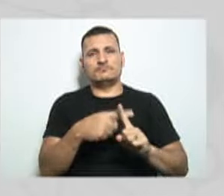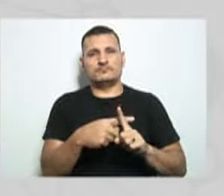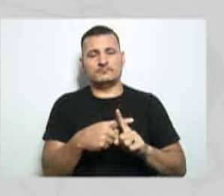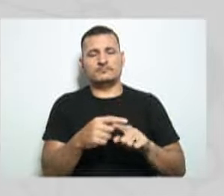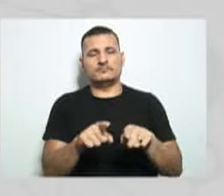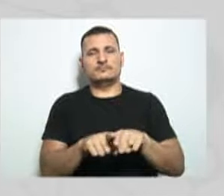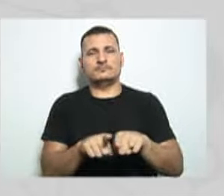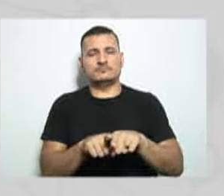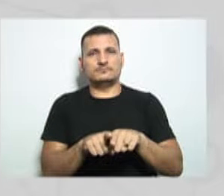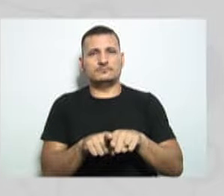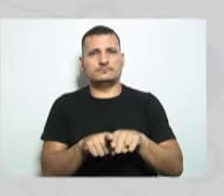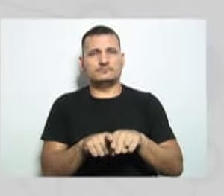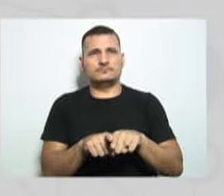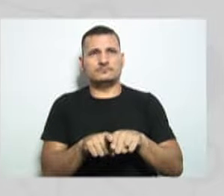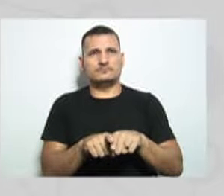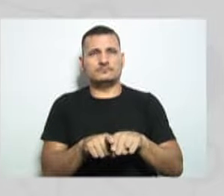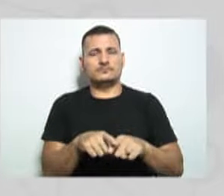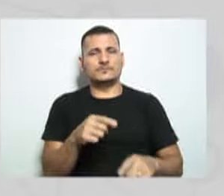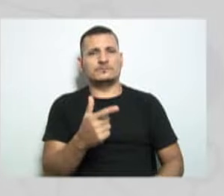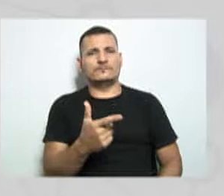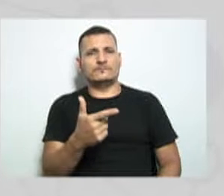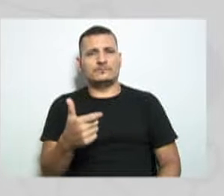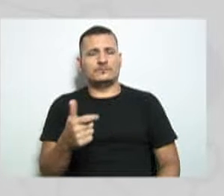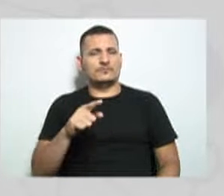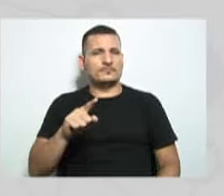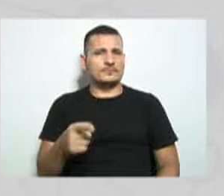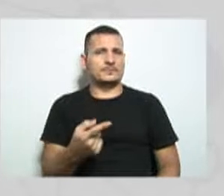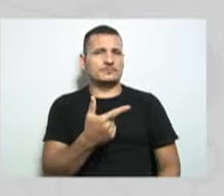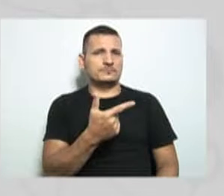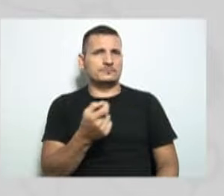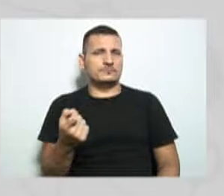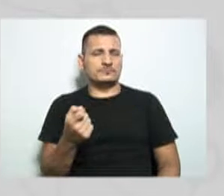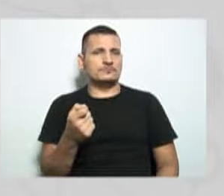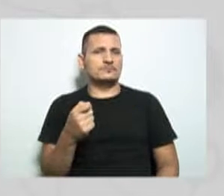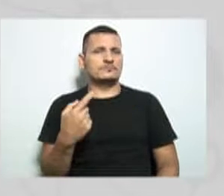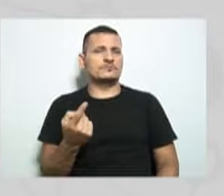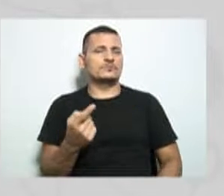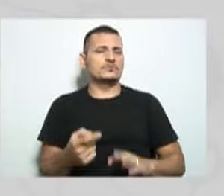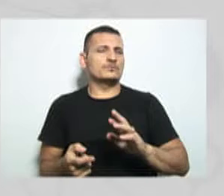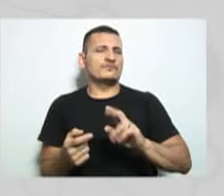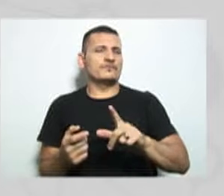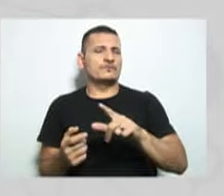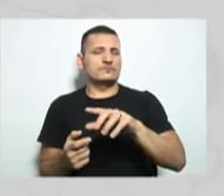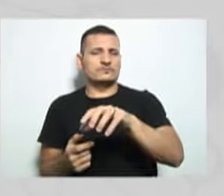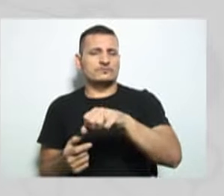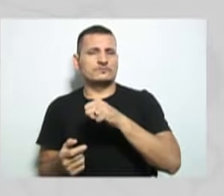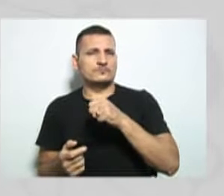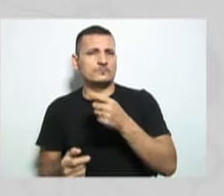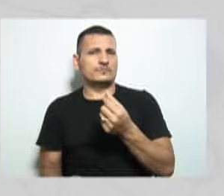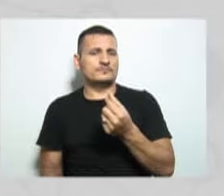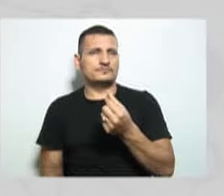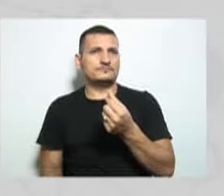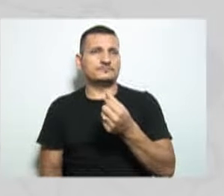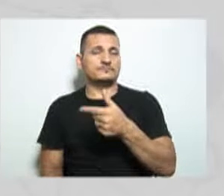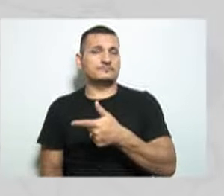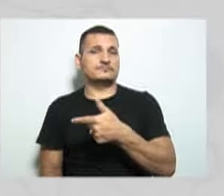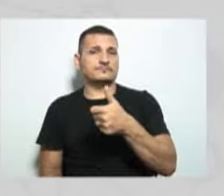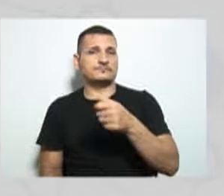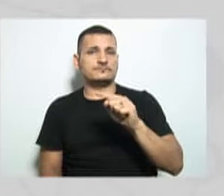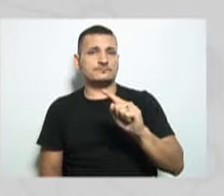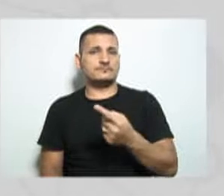aqui. Aí vai dar 21.200. Qual é a diferença? Que eu vou pegar os 21.200 e